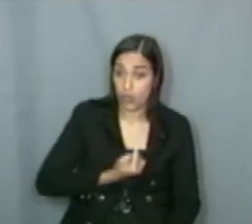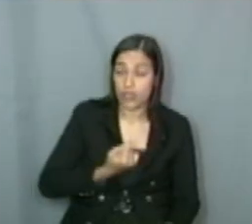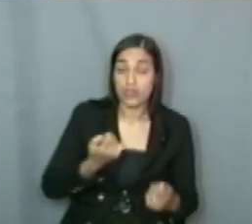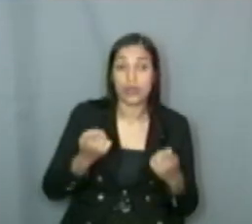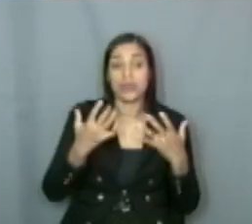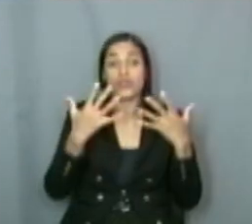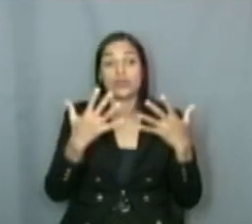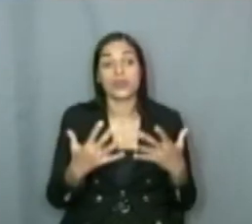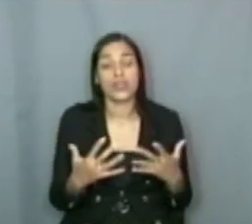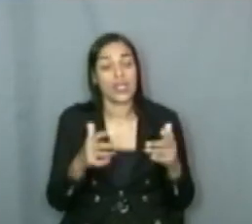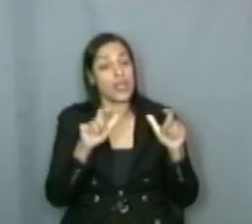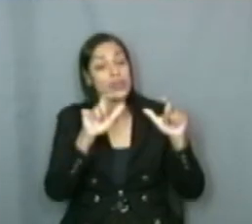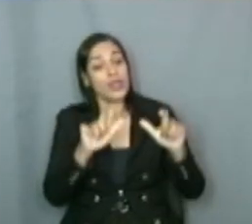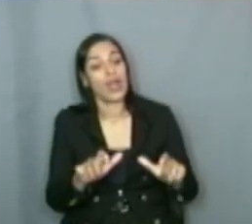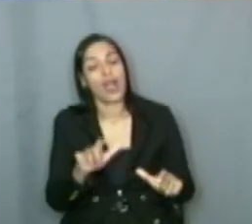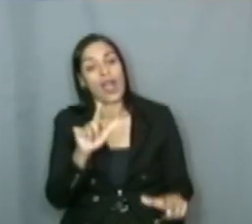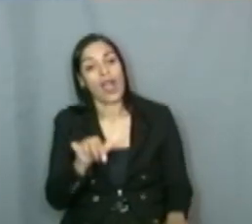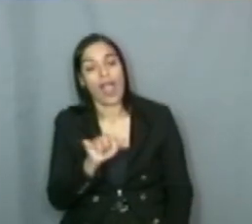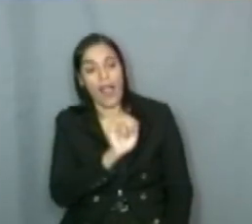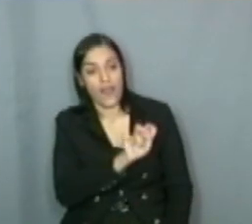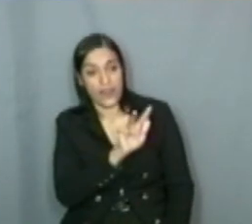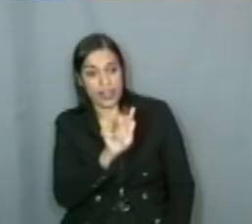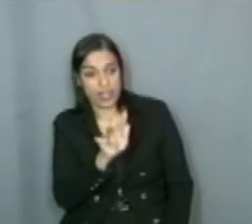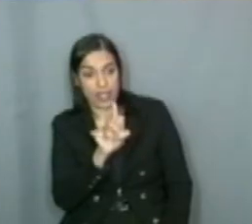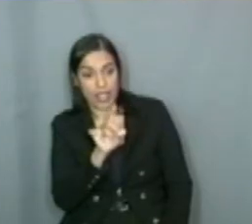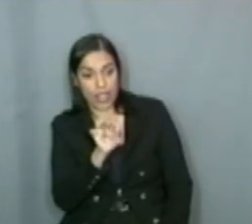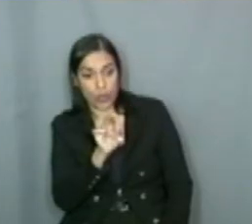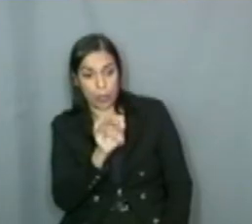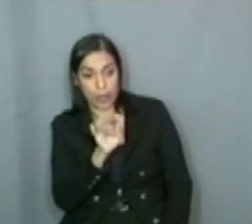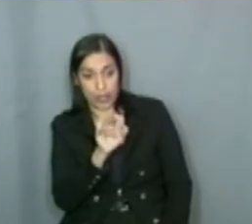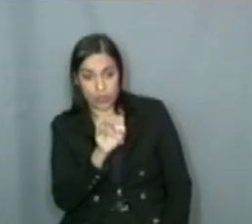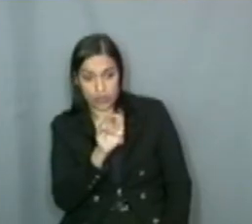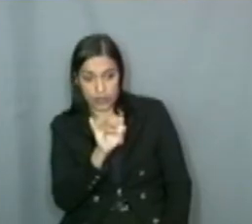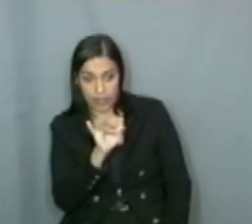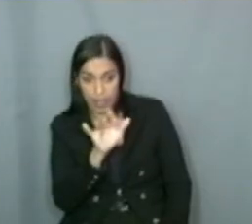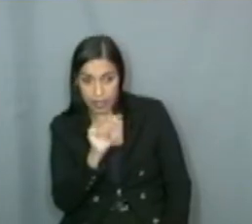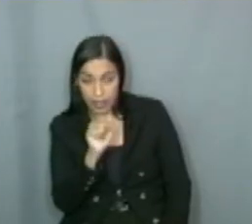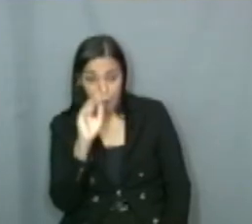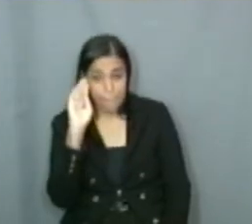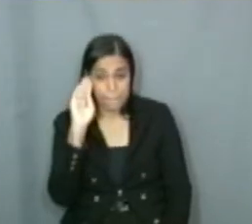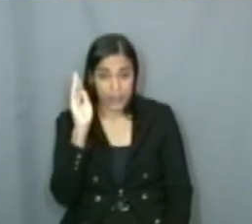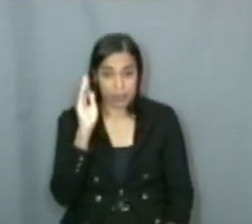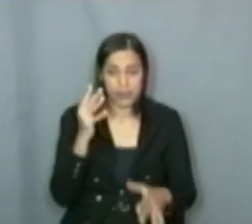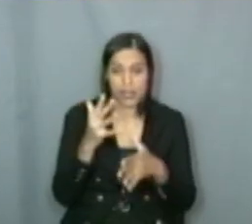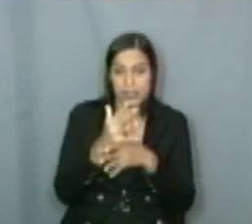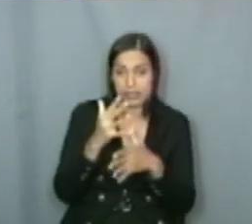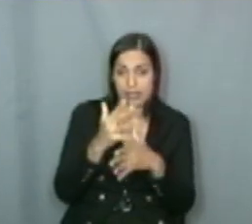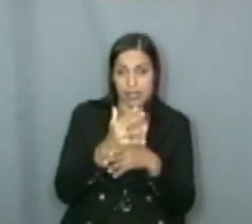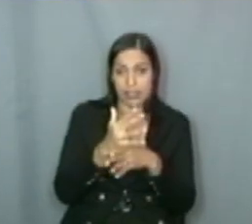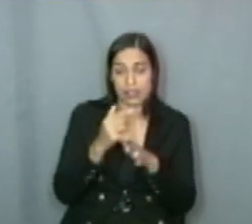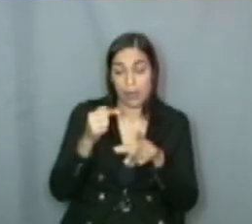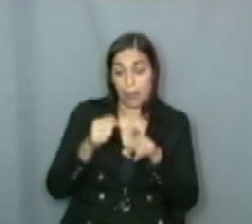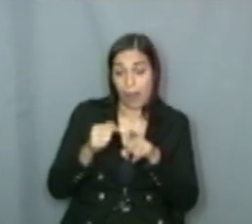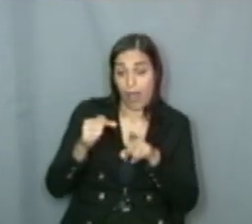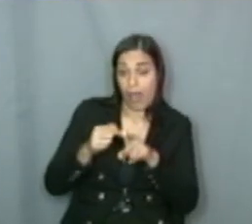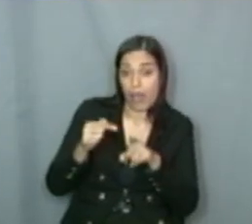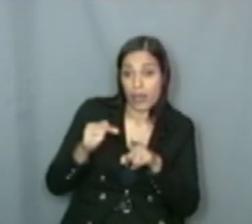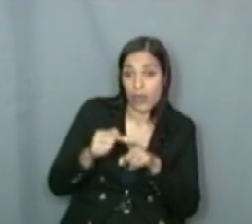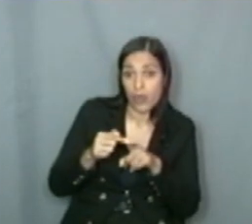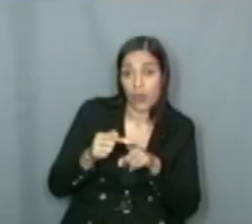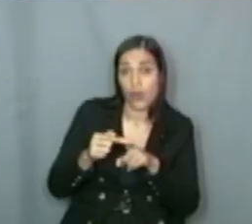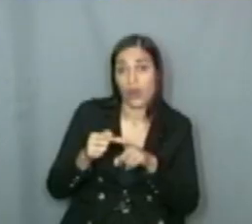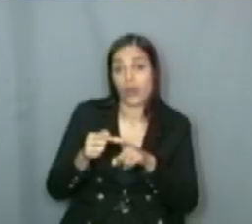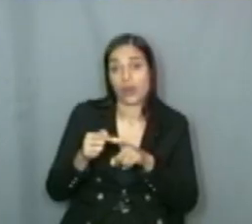cidade, a Avenida Domingos Ferreira. Nós estamos falando do bairro, gostem ou